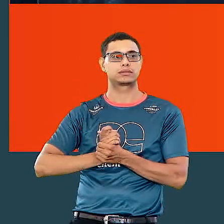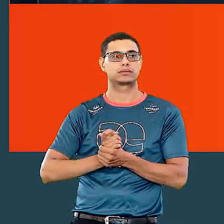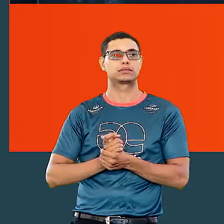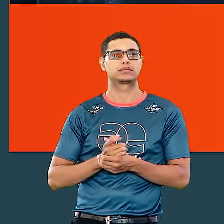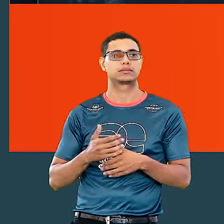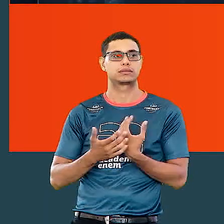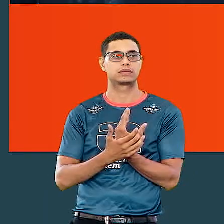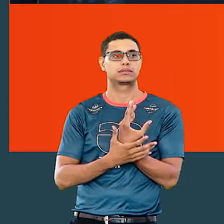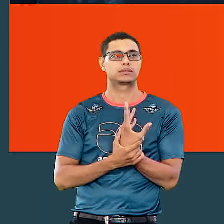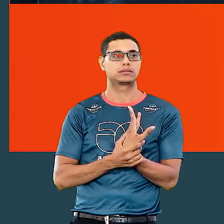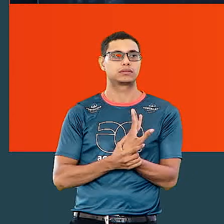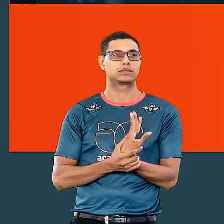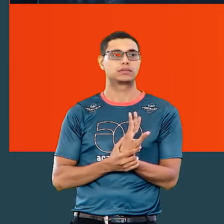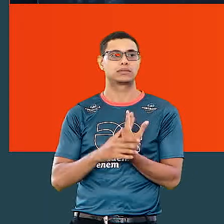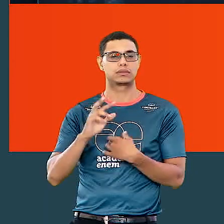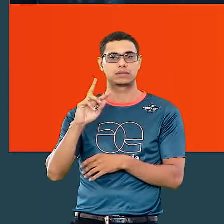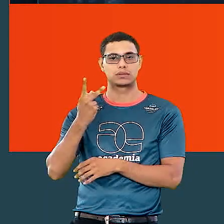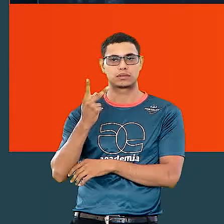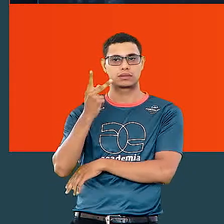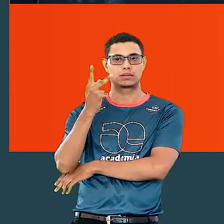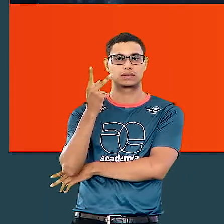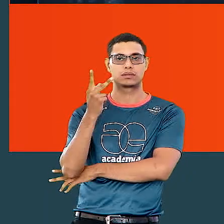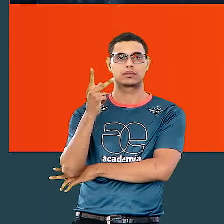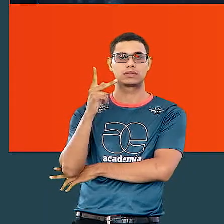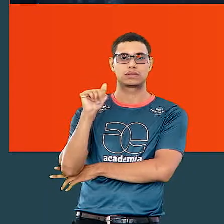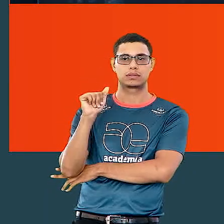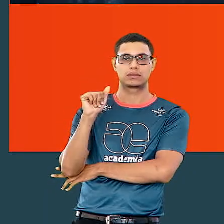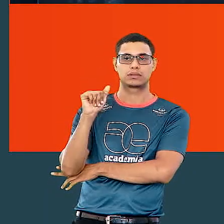quadro soletrando.